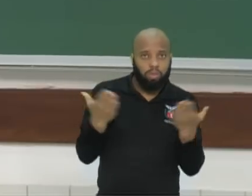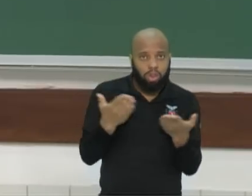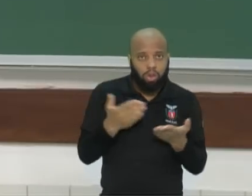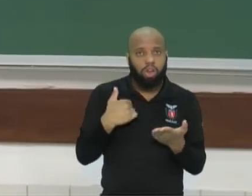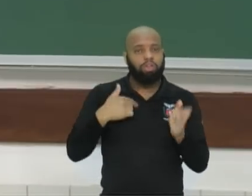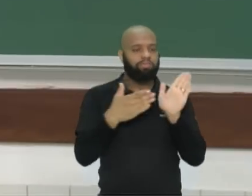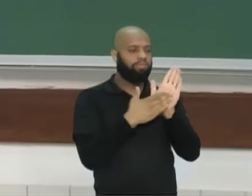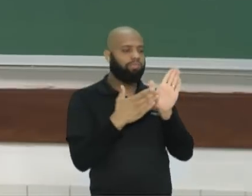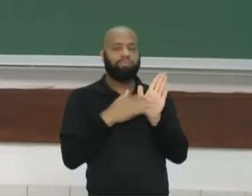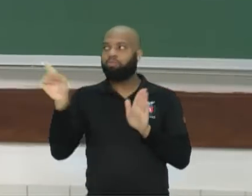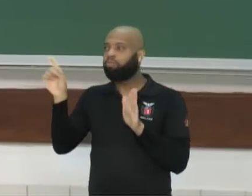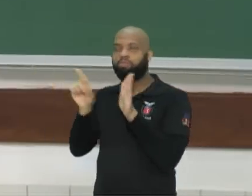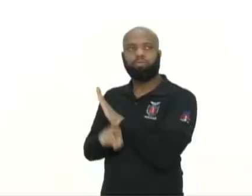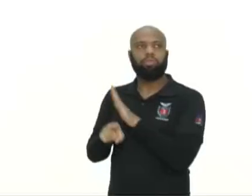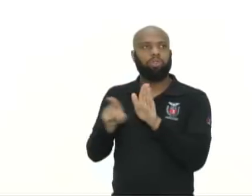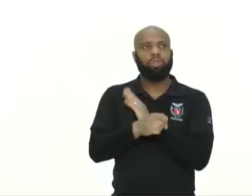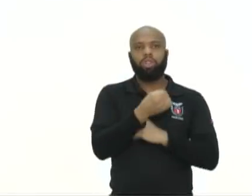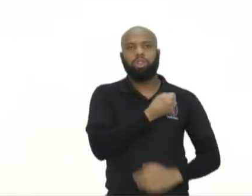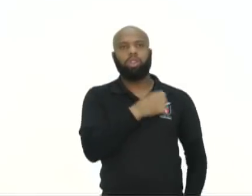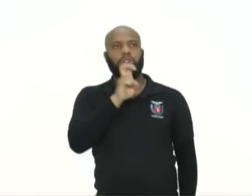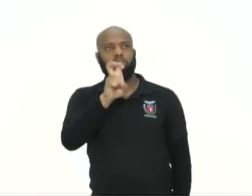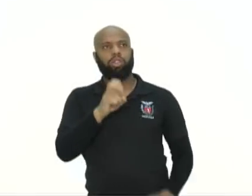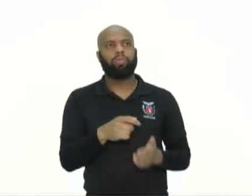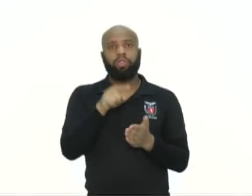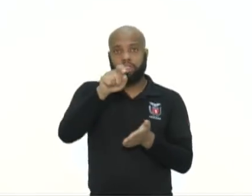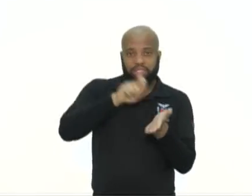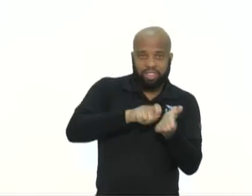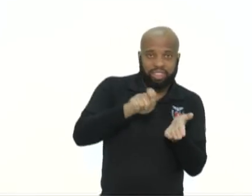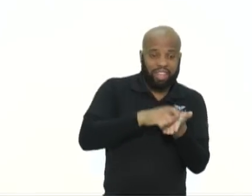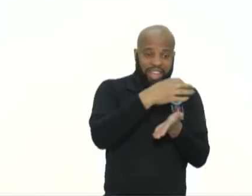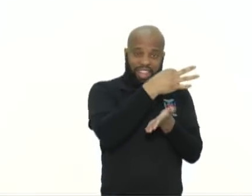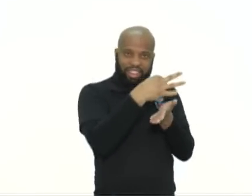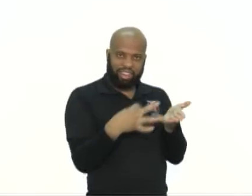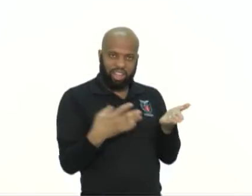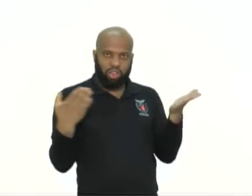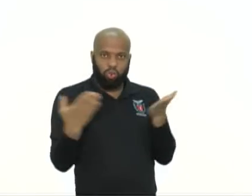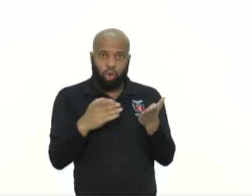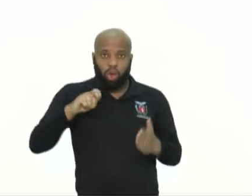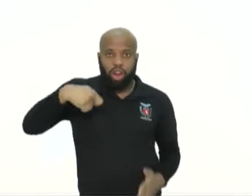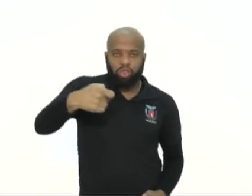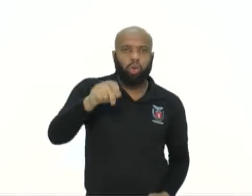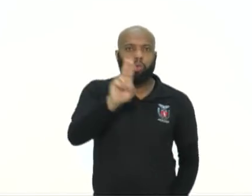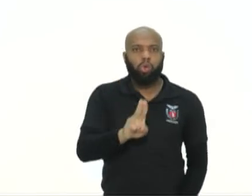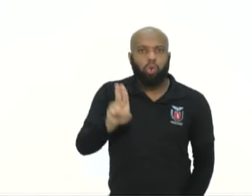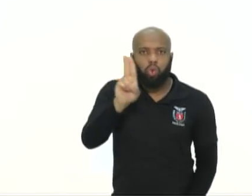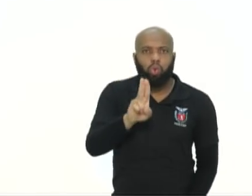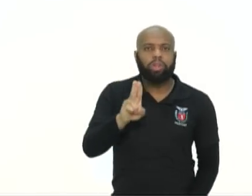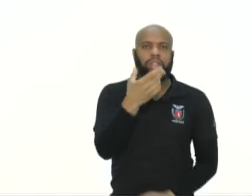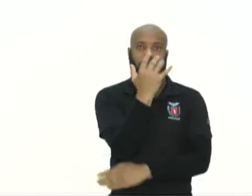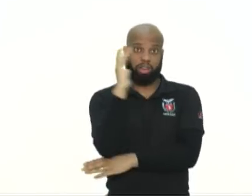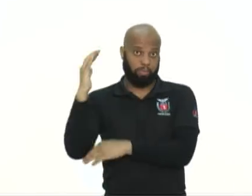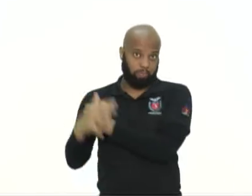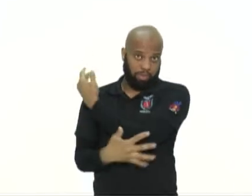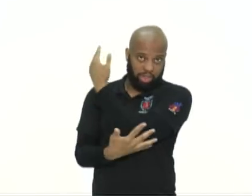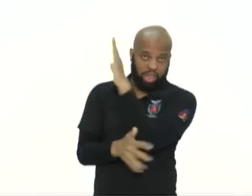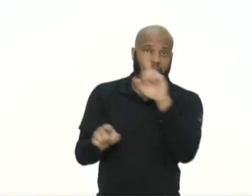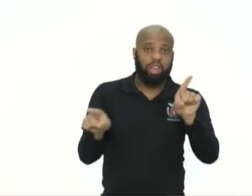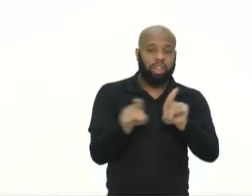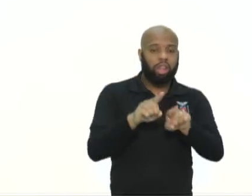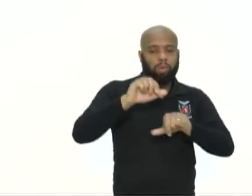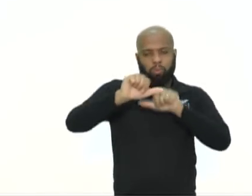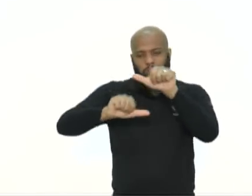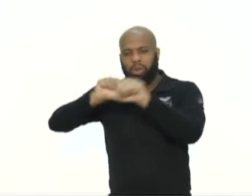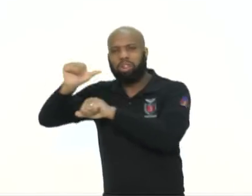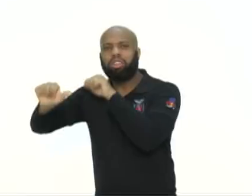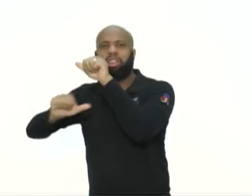eu propus ali no nosso exercício 5, escrever um pequeno texto relacionando o uso do meio ambiente e as